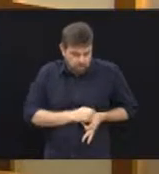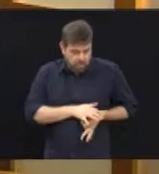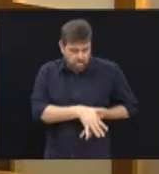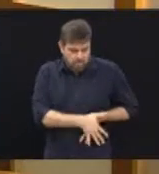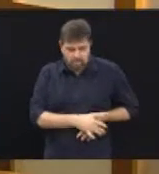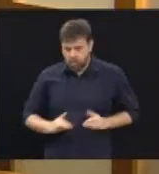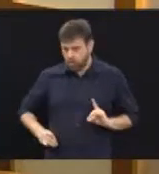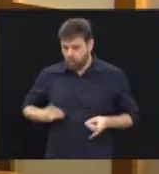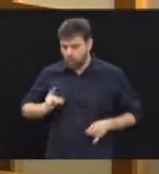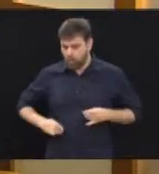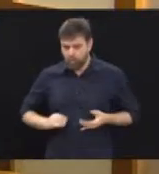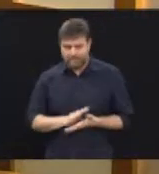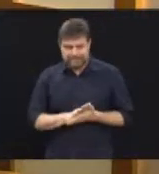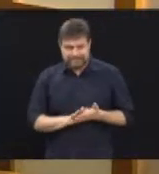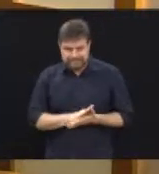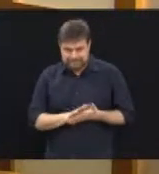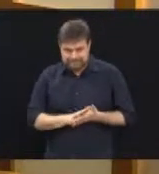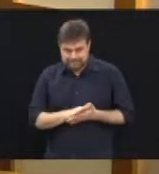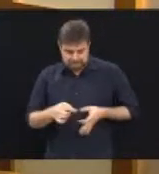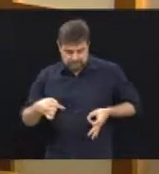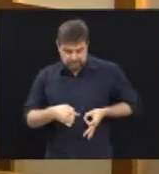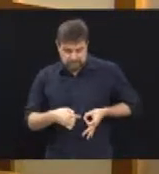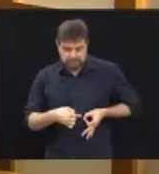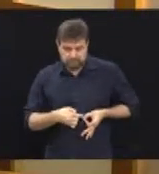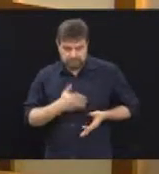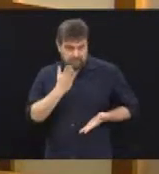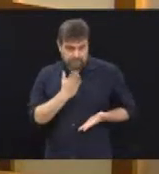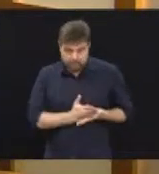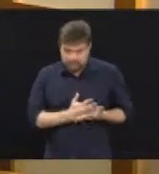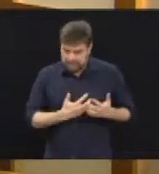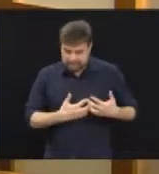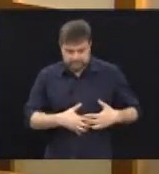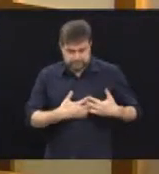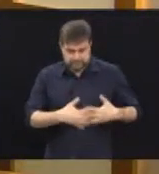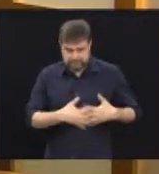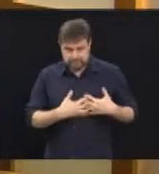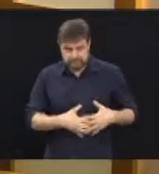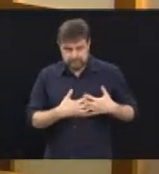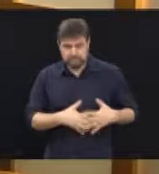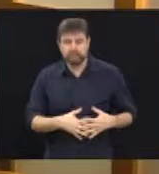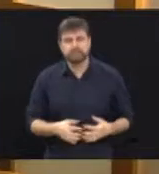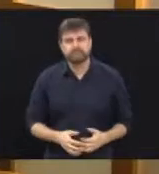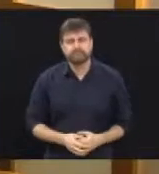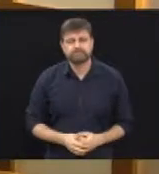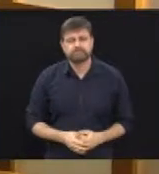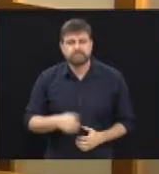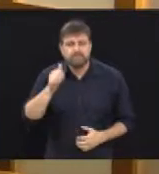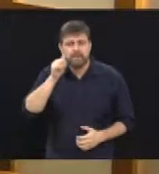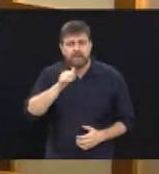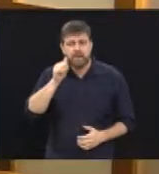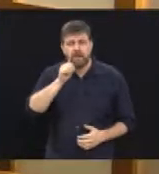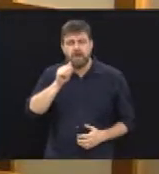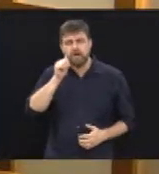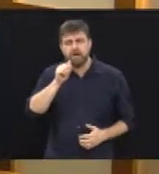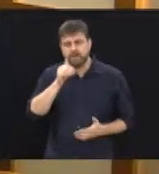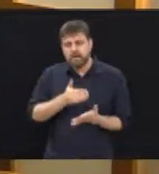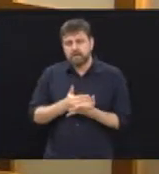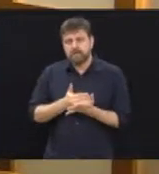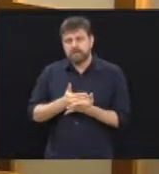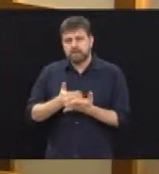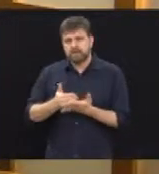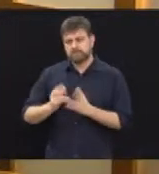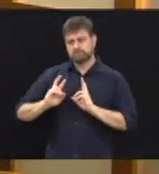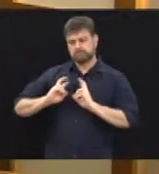nessa fase chamada climatério ou menopausa também, a mulher ela começa a ter algumas